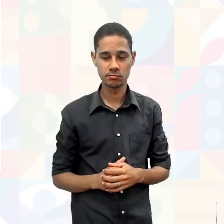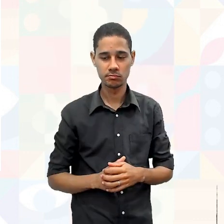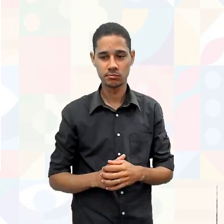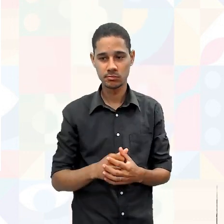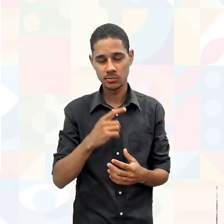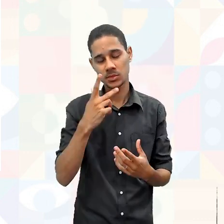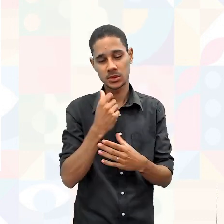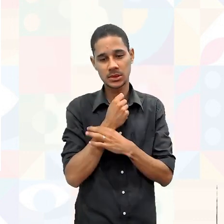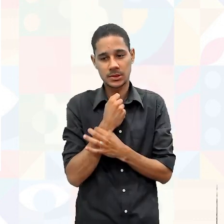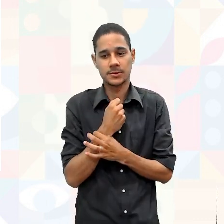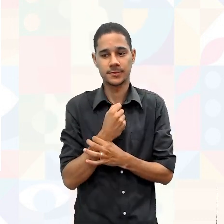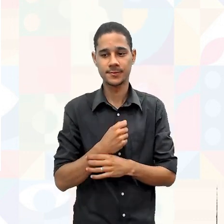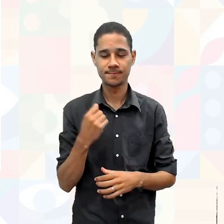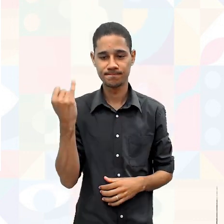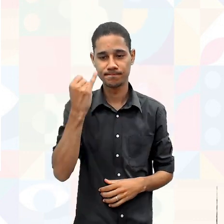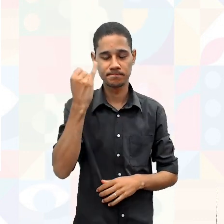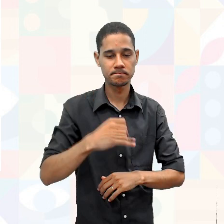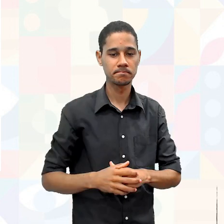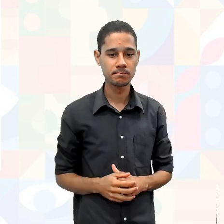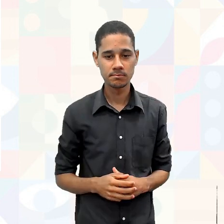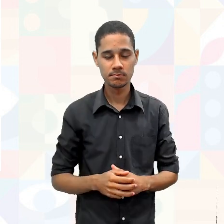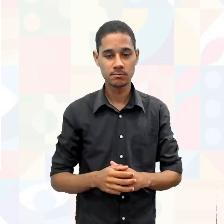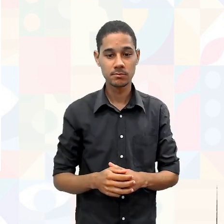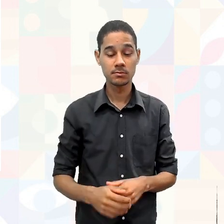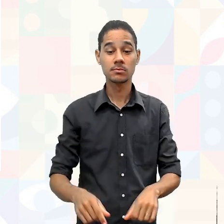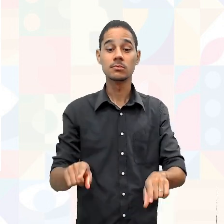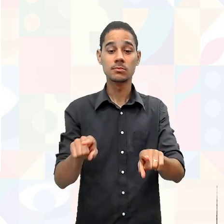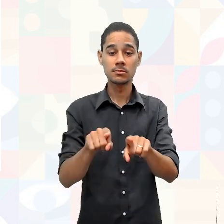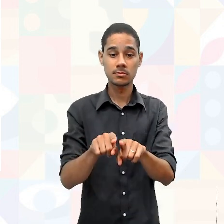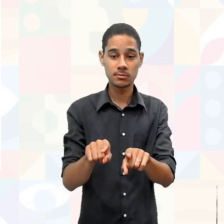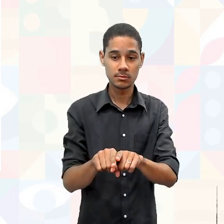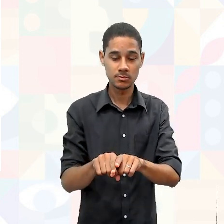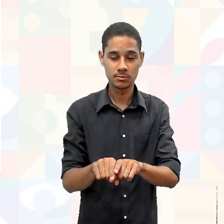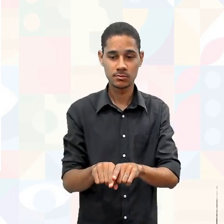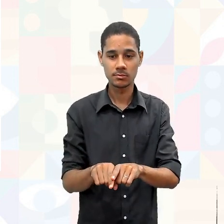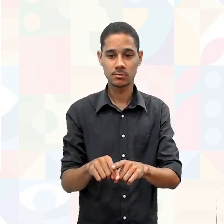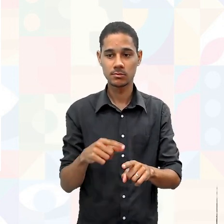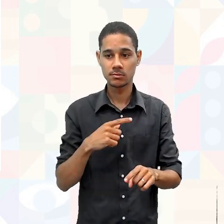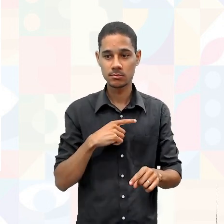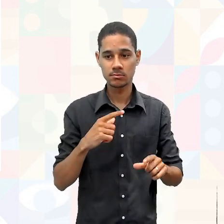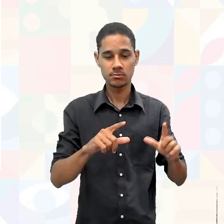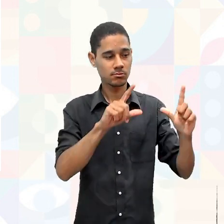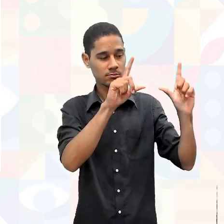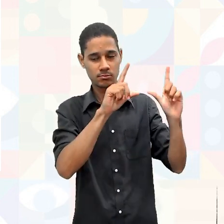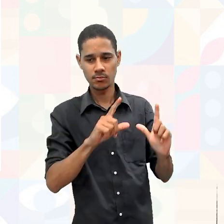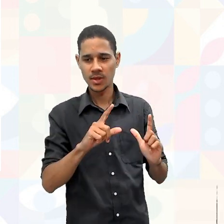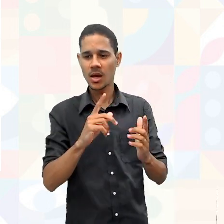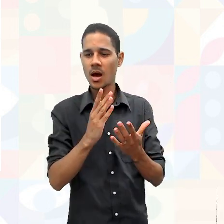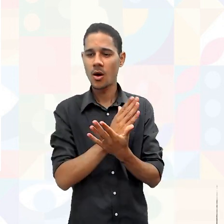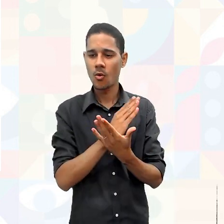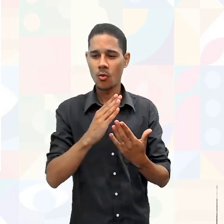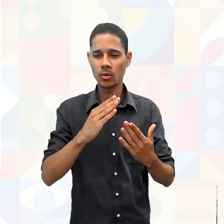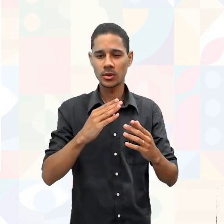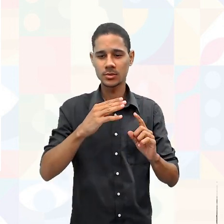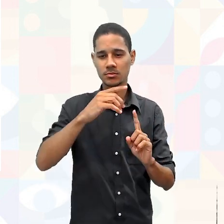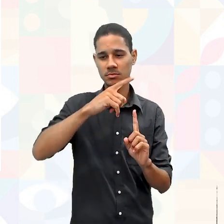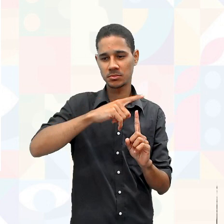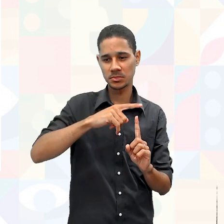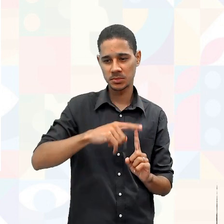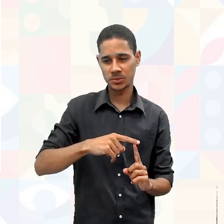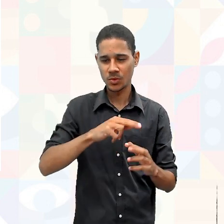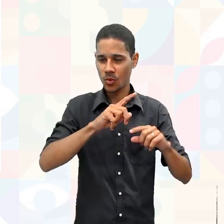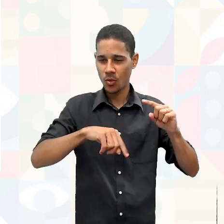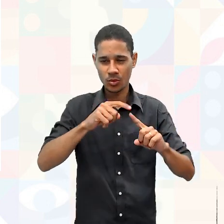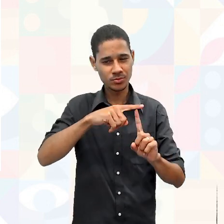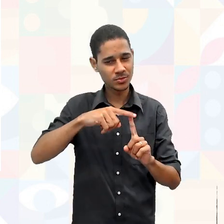da segurança também é muito importante. Né? E a gente tem algumas representações de alguns elementos típicos, né? Tanto de banheiros